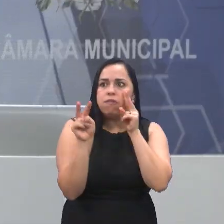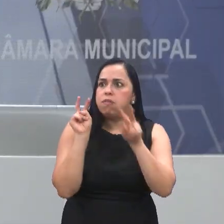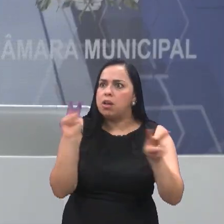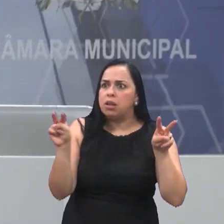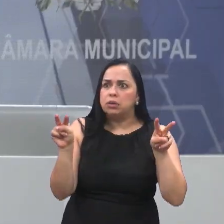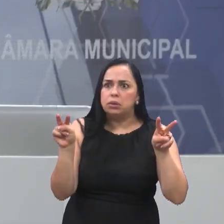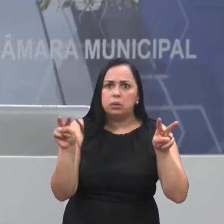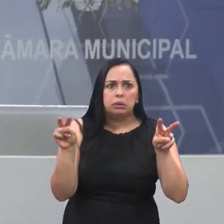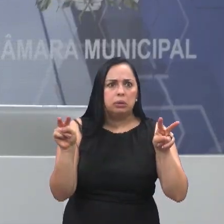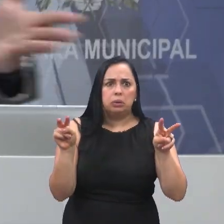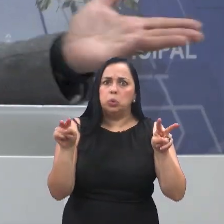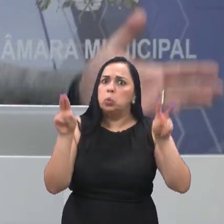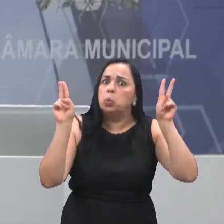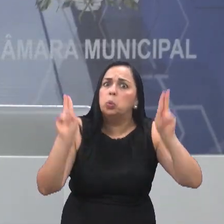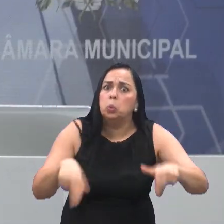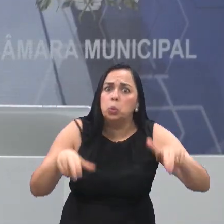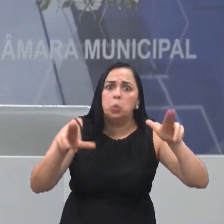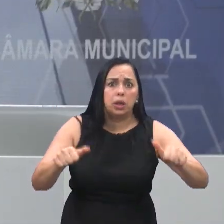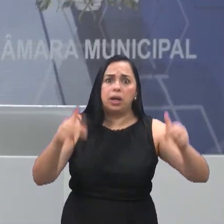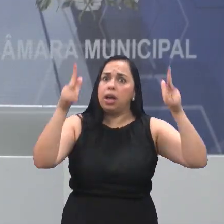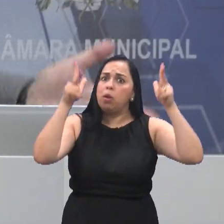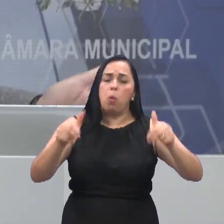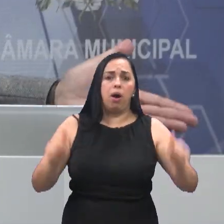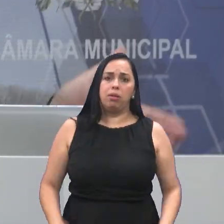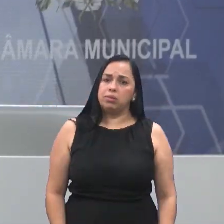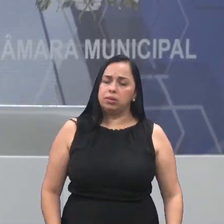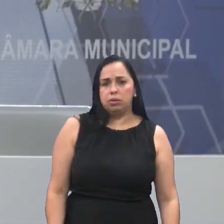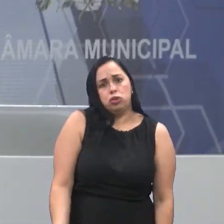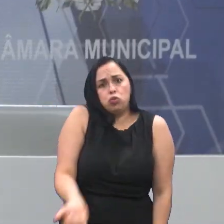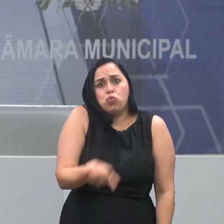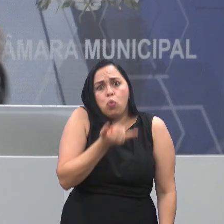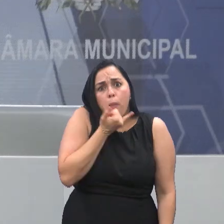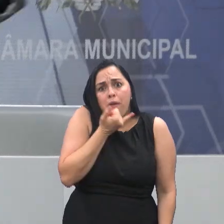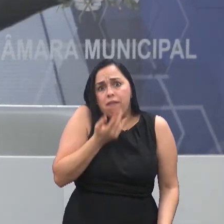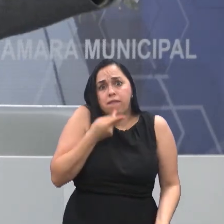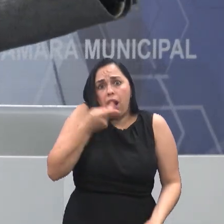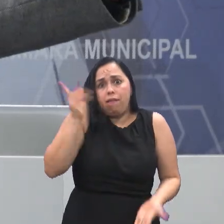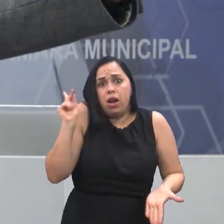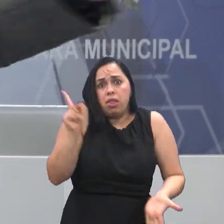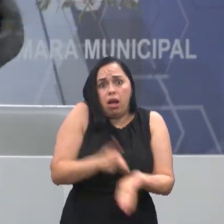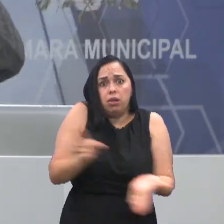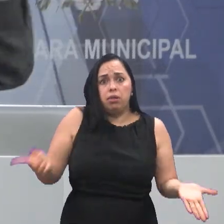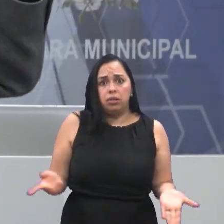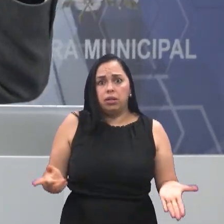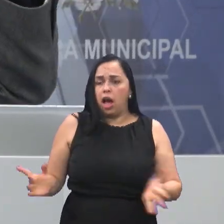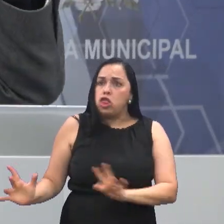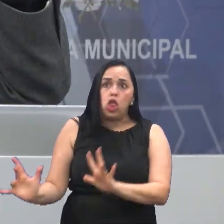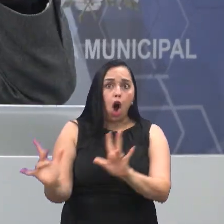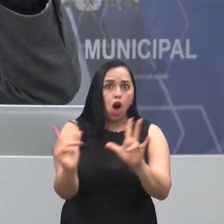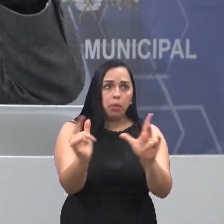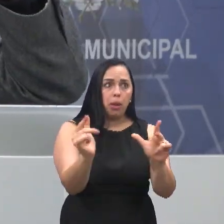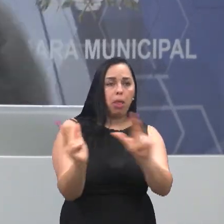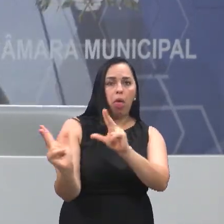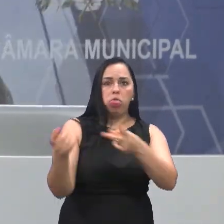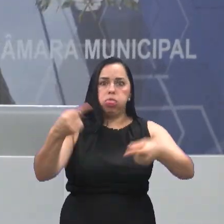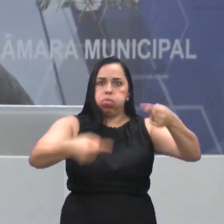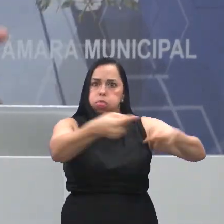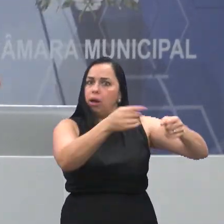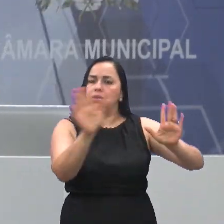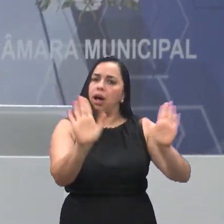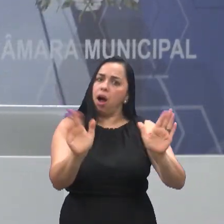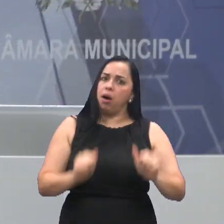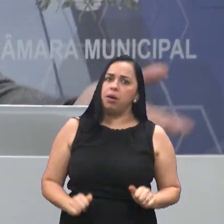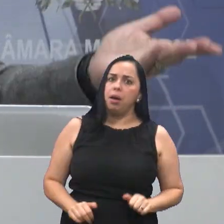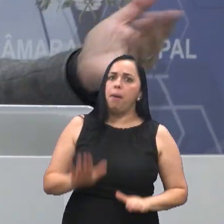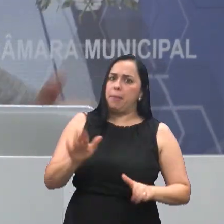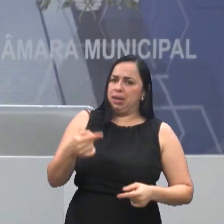tão baixo de diálogo parlamentar. Me perdoe a sinceridade. E eu não generalizo. Eu não estou generalizando. Mas estes